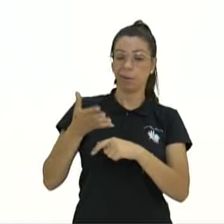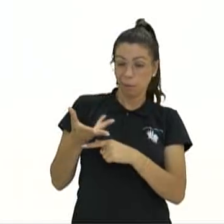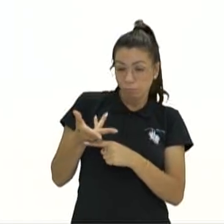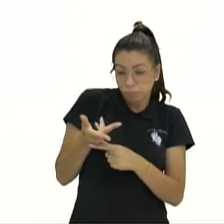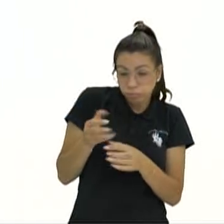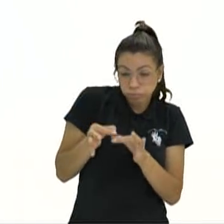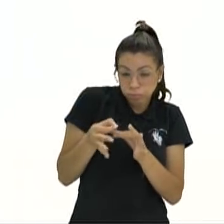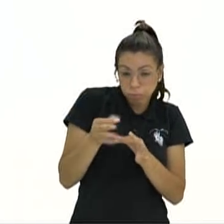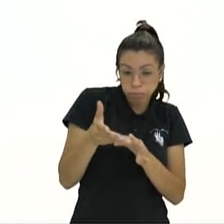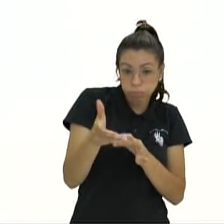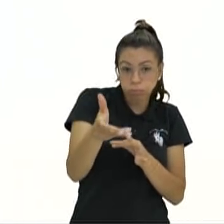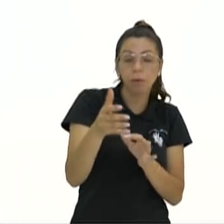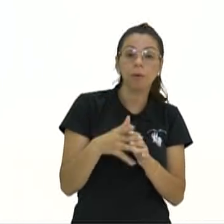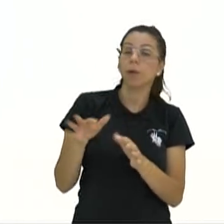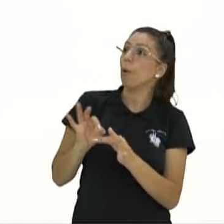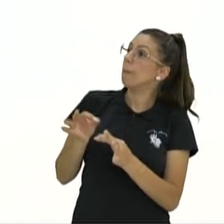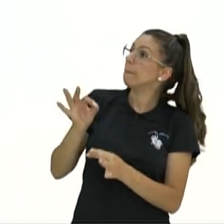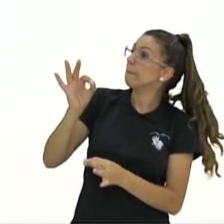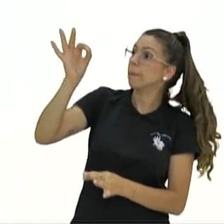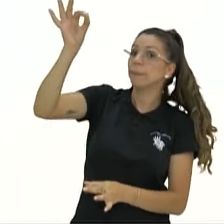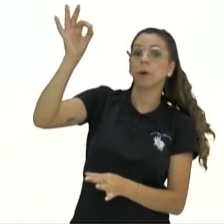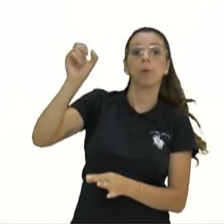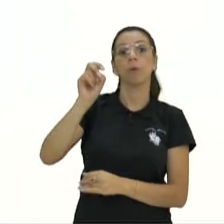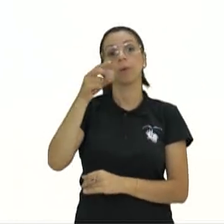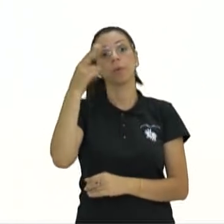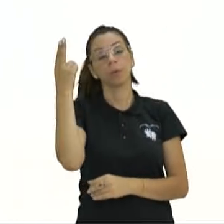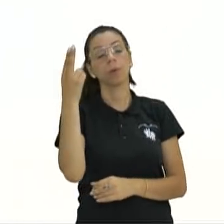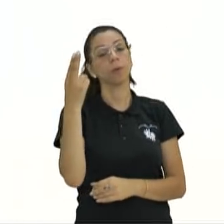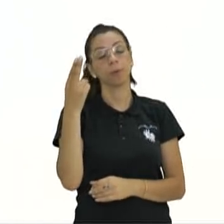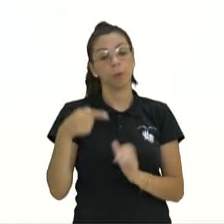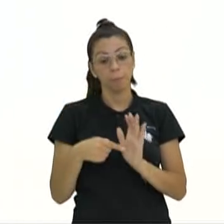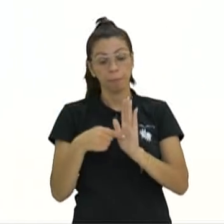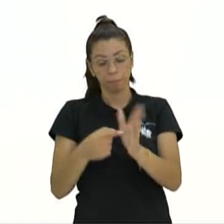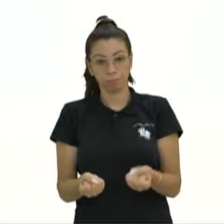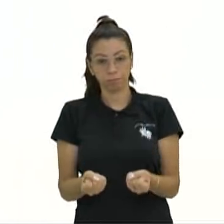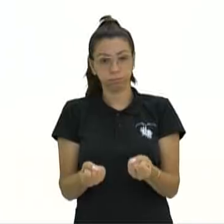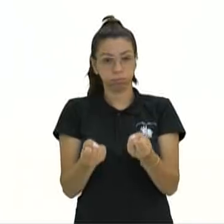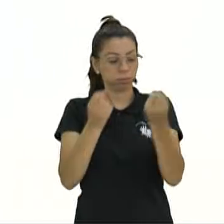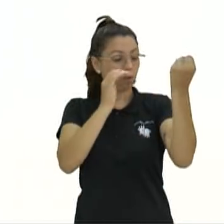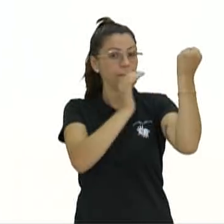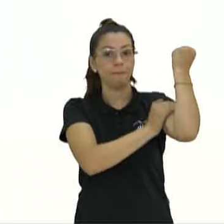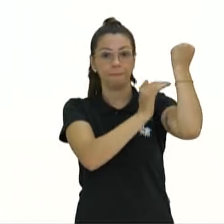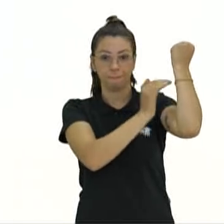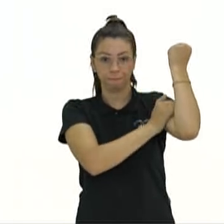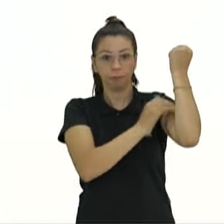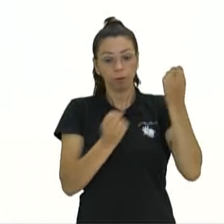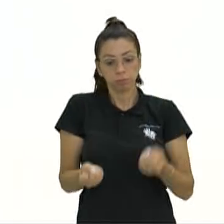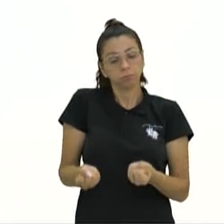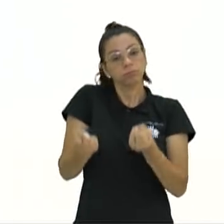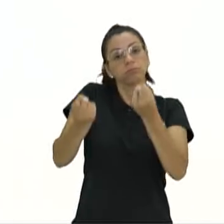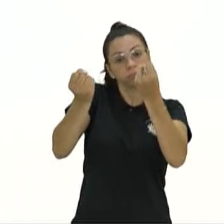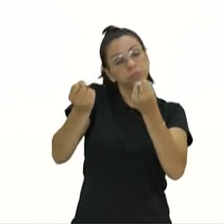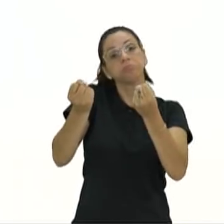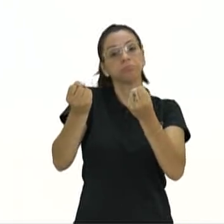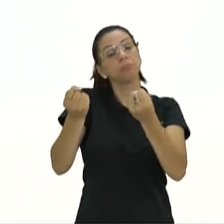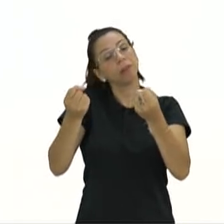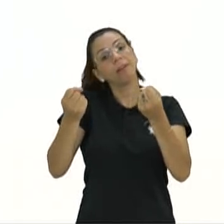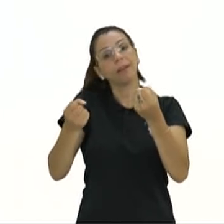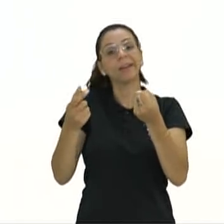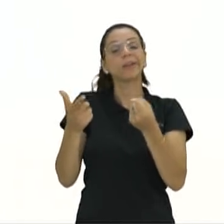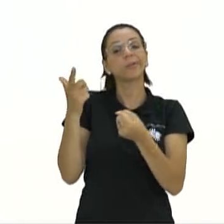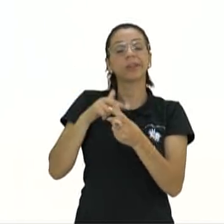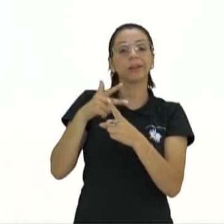que conseguiu ir mais alto ou aquele que conseguiu mostrar que é o mais forte, né, levantou mais peso, é o atleta